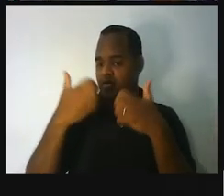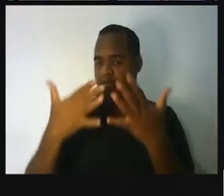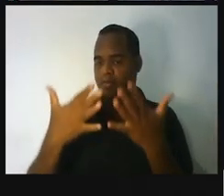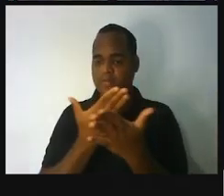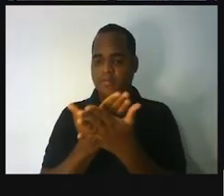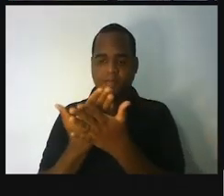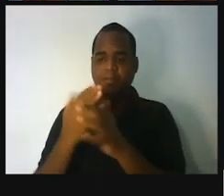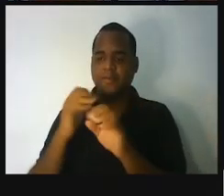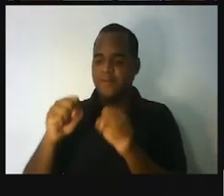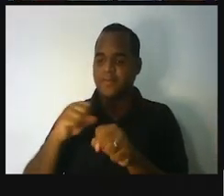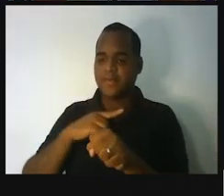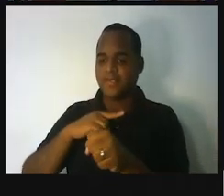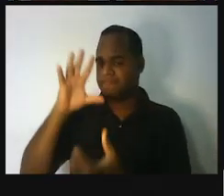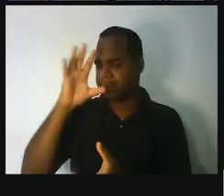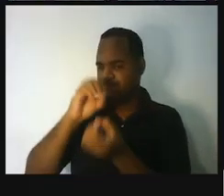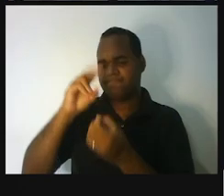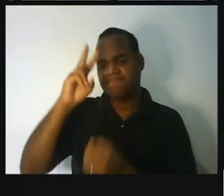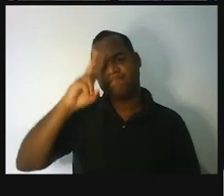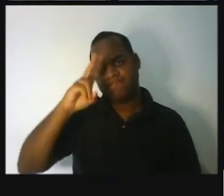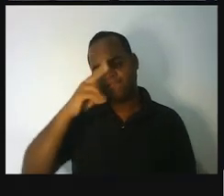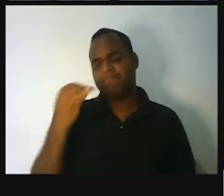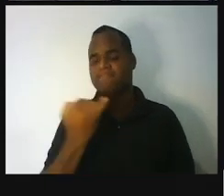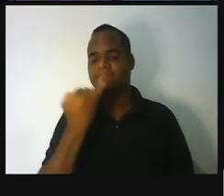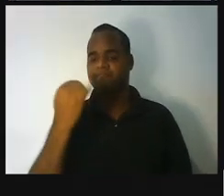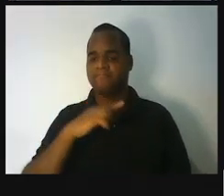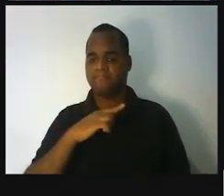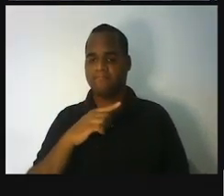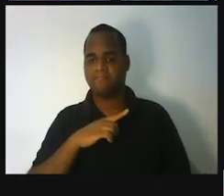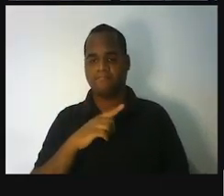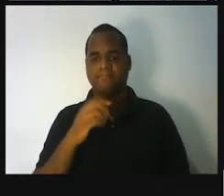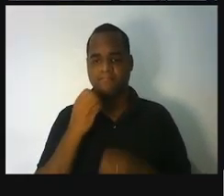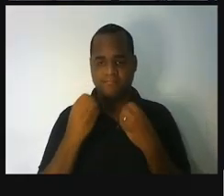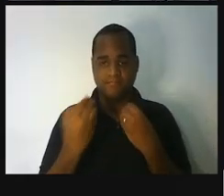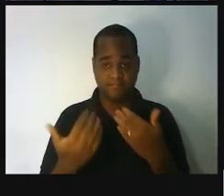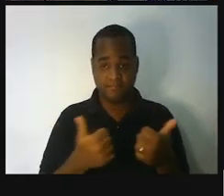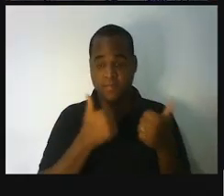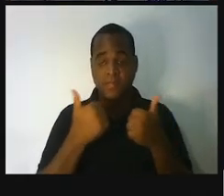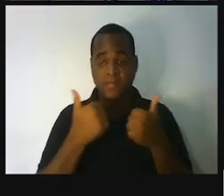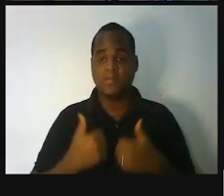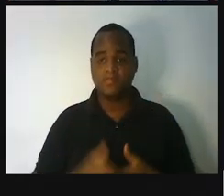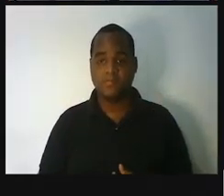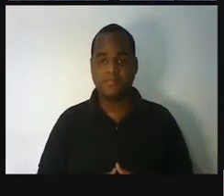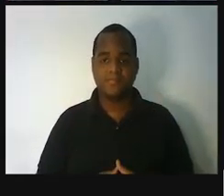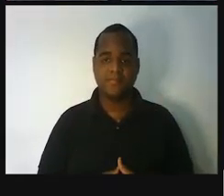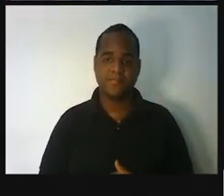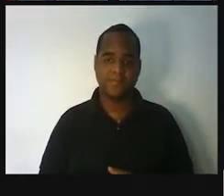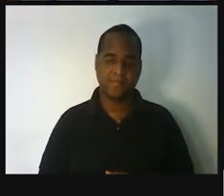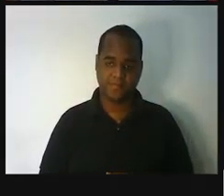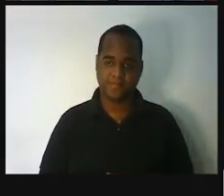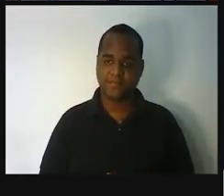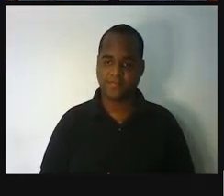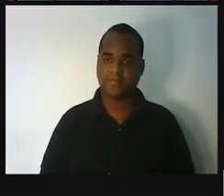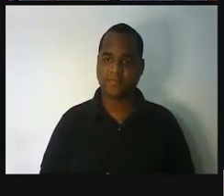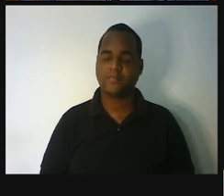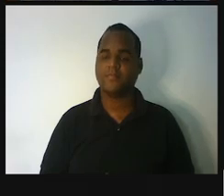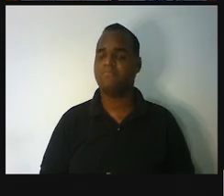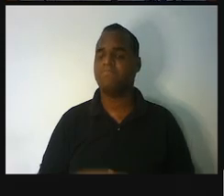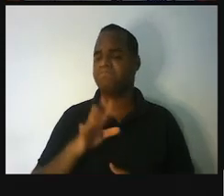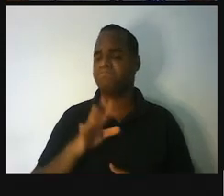e relembrar, tá bom? Isso é muito bacana, certo? Bom, e é claro, eu falei de